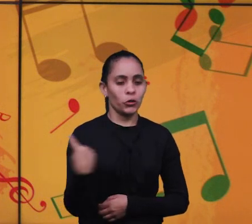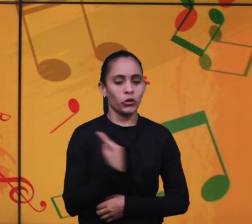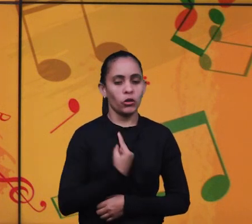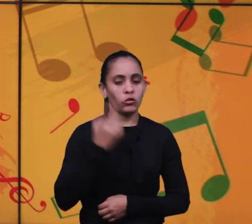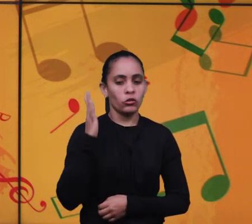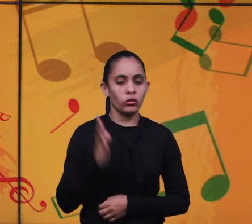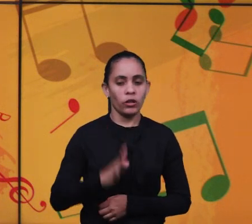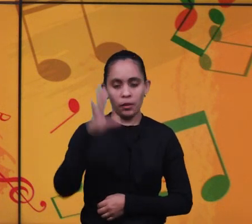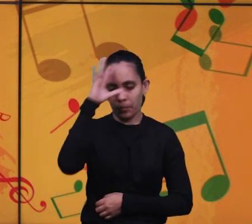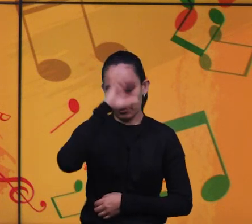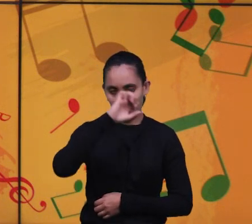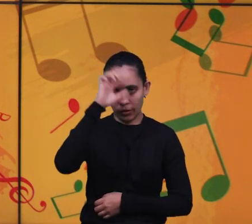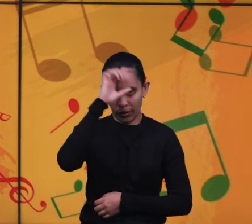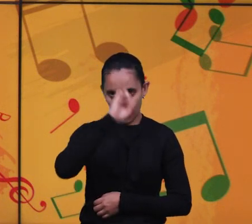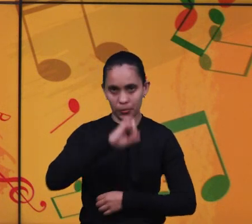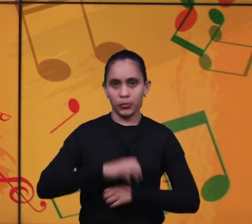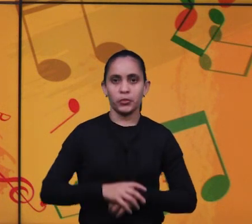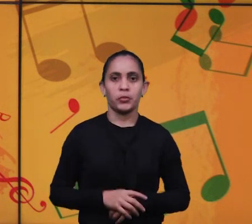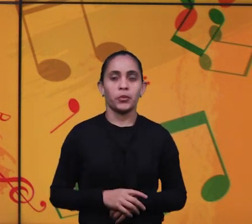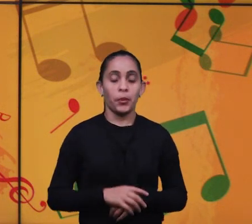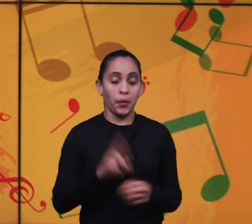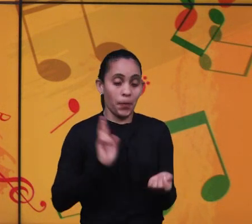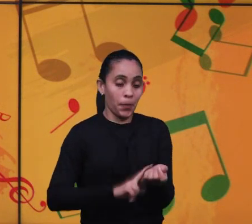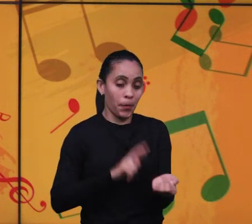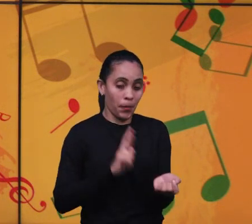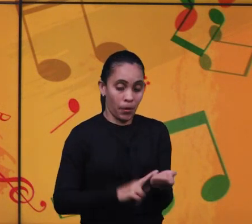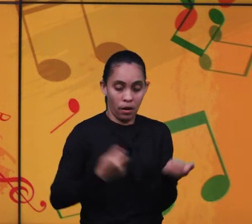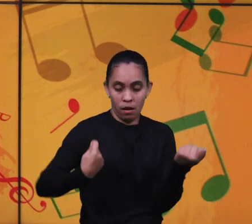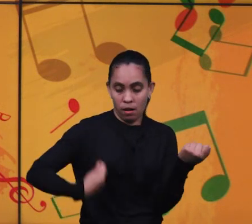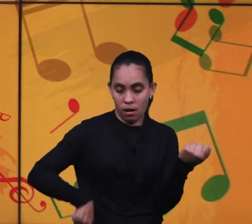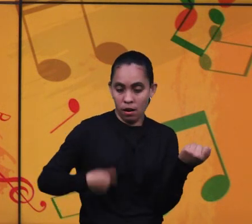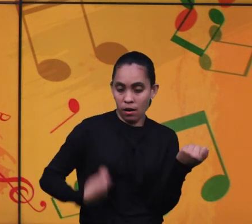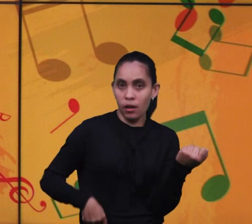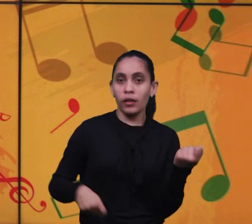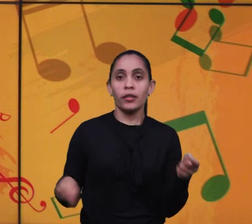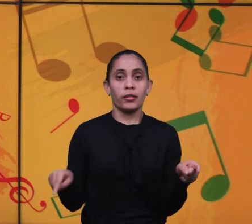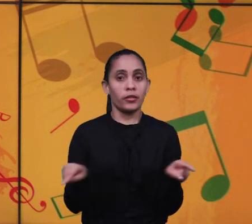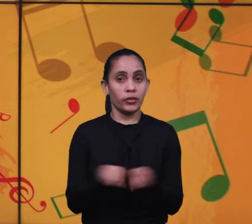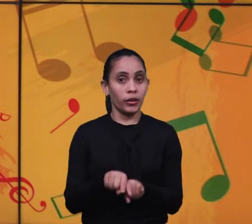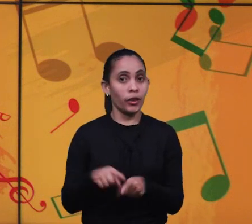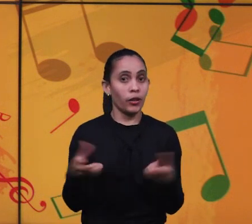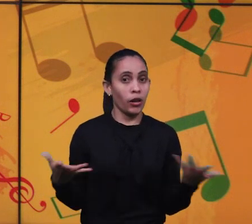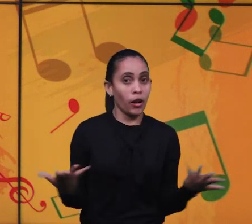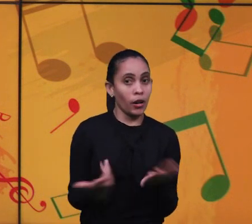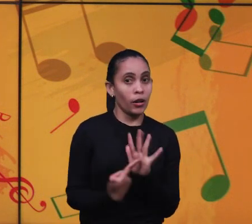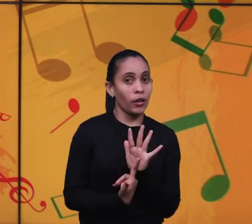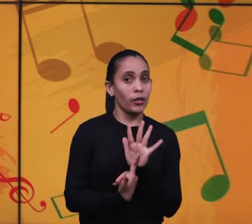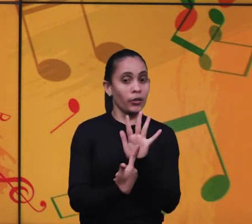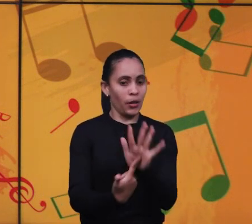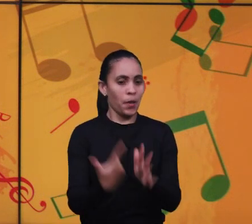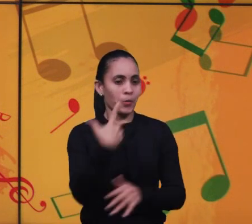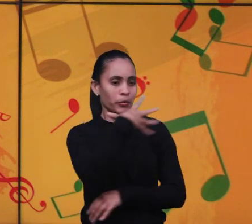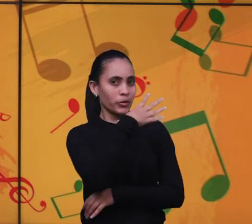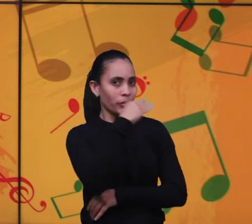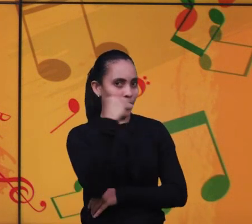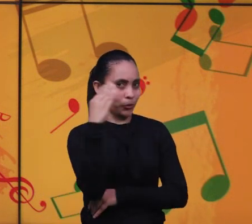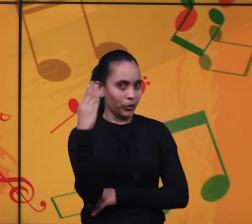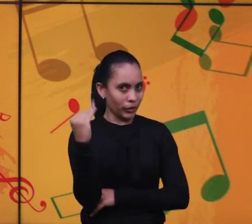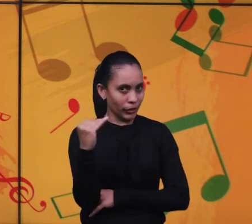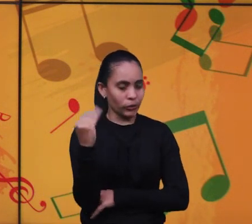Então, nós já aprendemos os acordes, ritmo, batida e agora eu tenho um desafio para